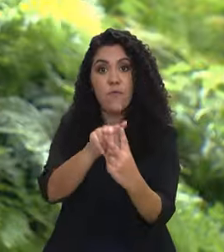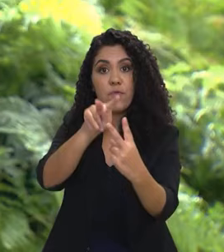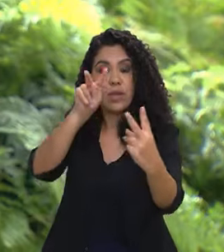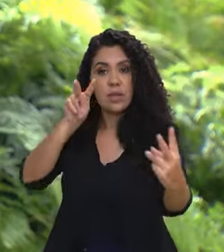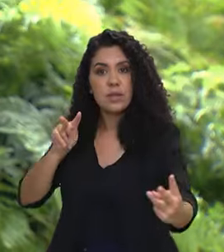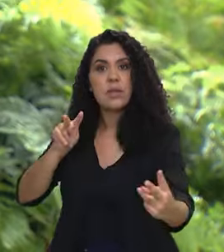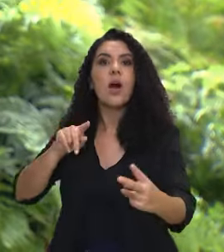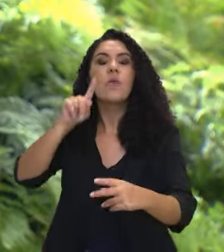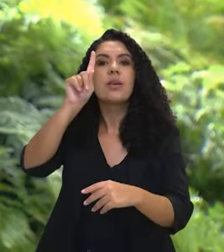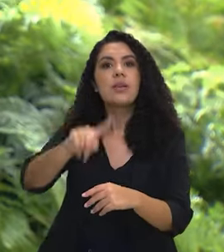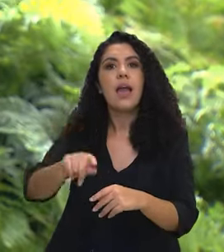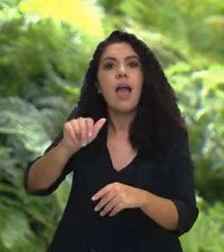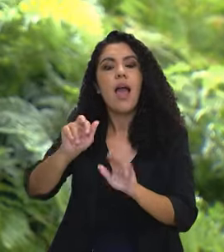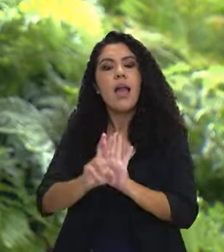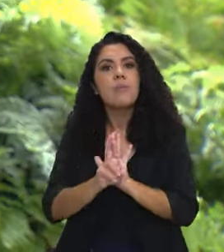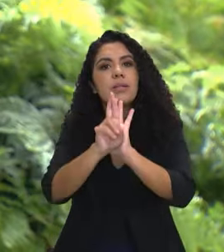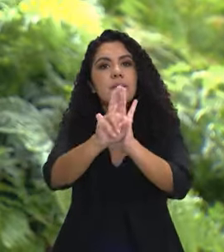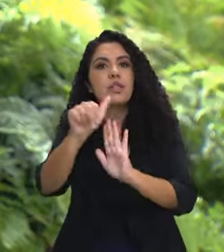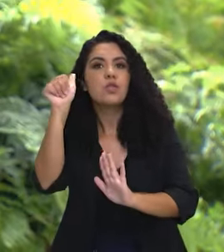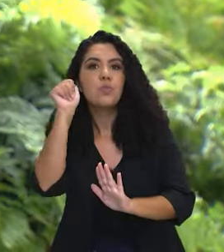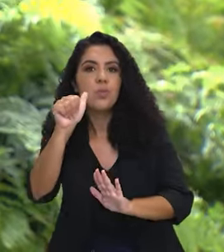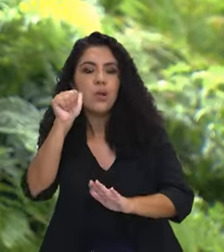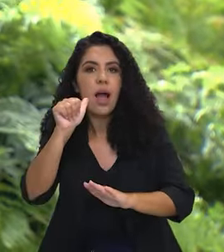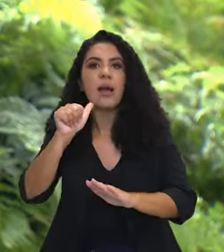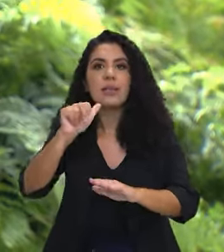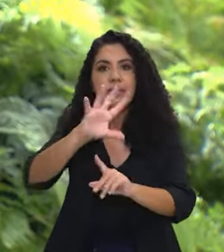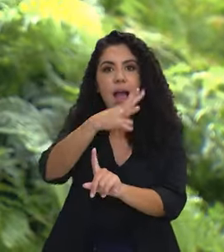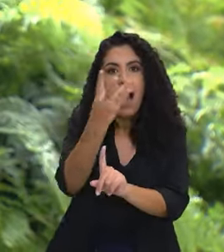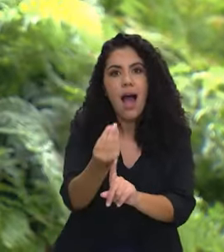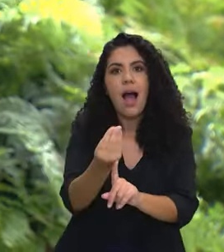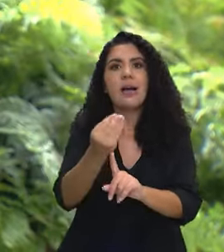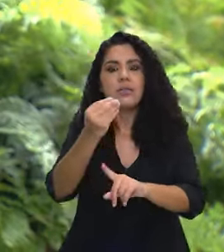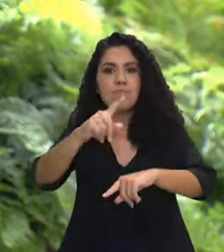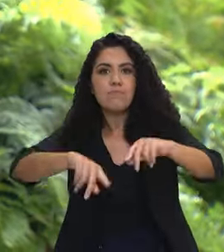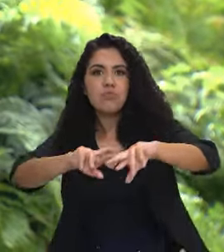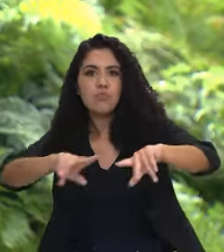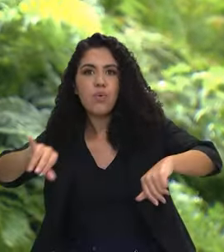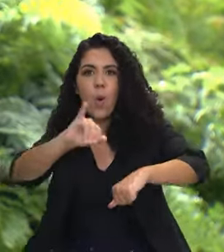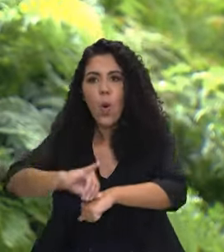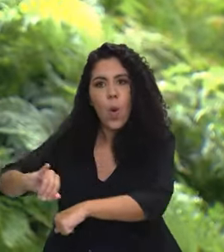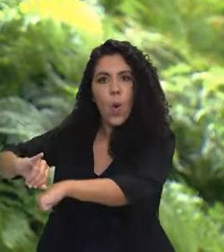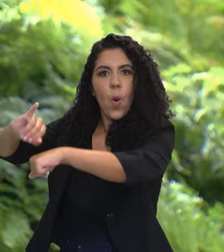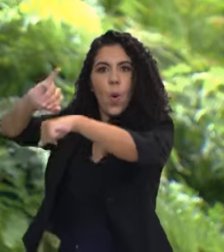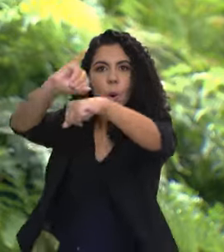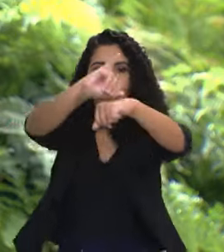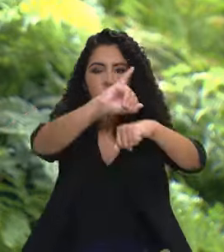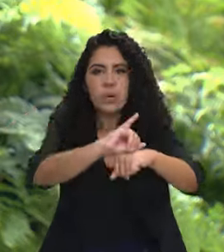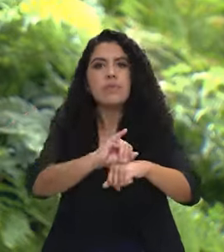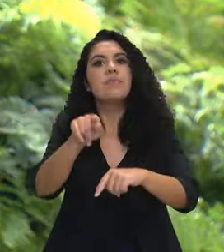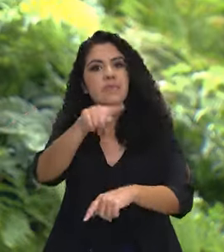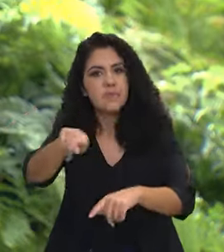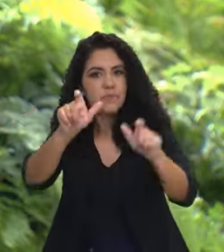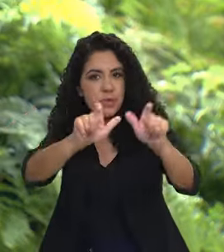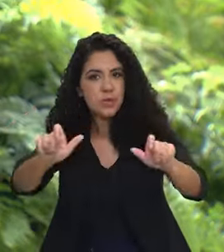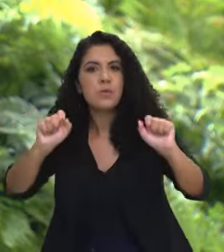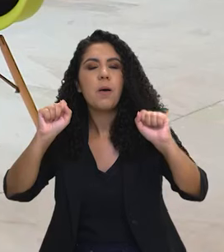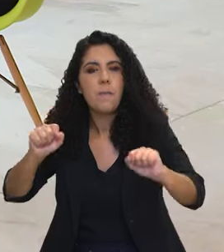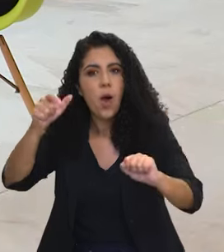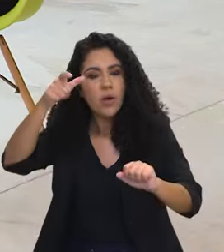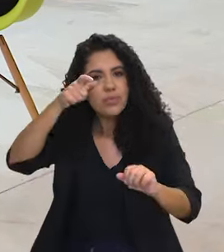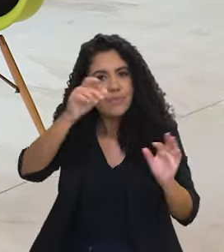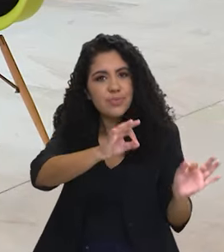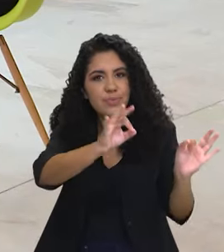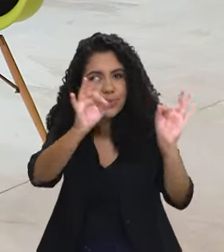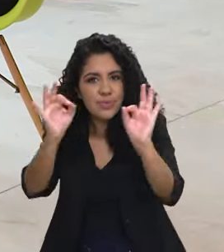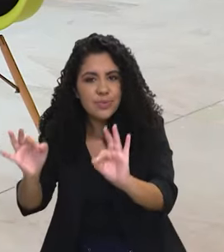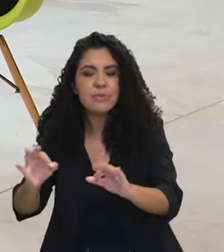a presença de artistas femininas no nosso acervo. E essa obra integra essa exposição virtual que o pessoal pode assistir.